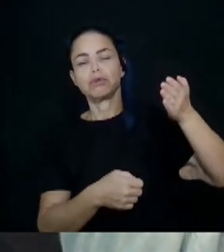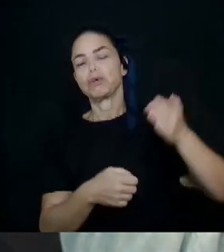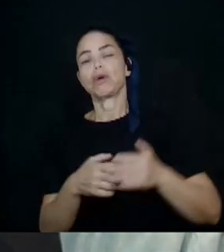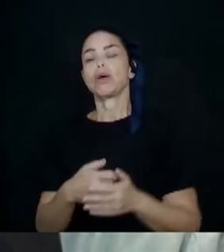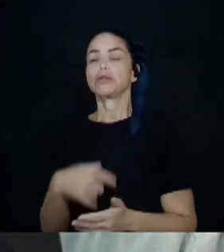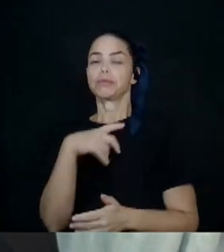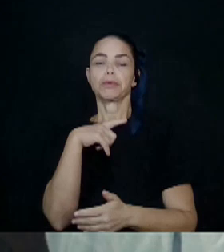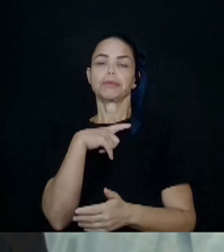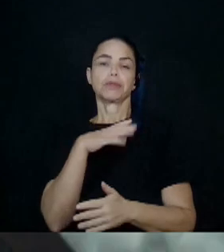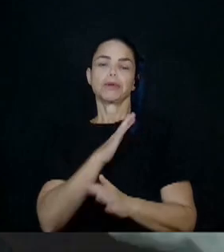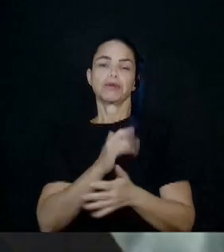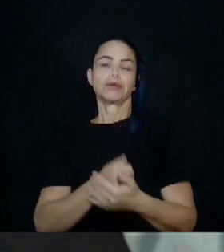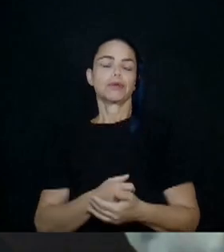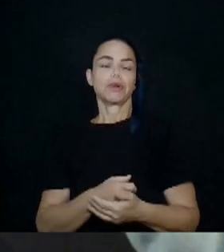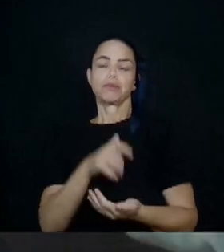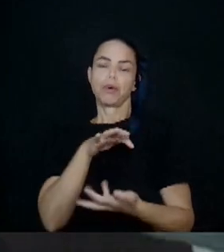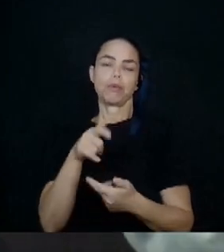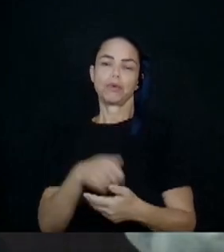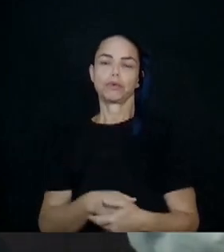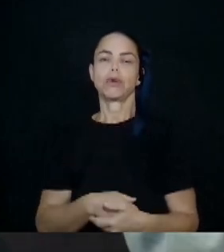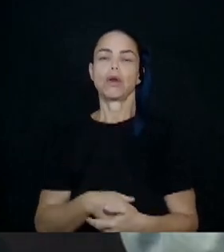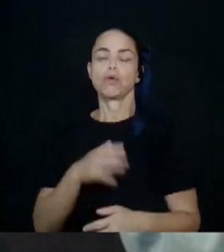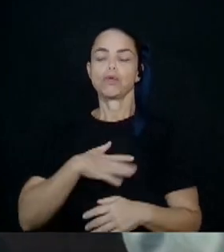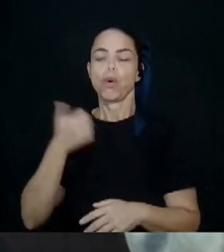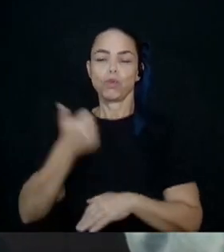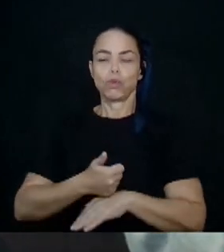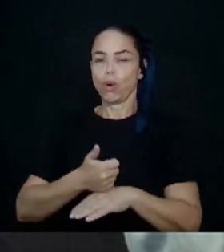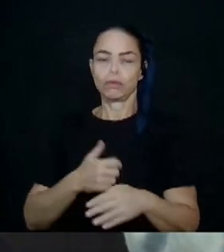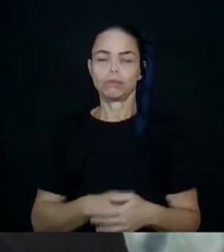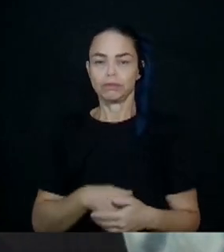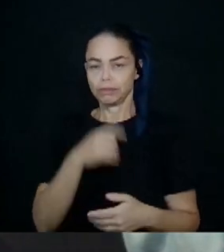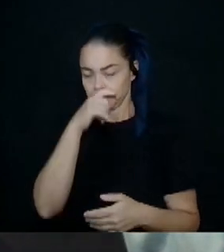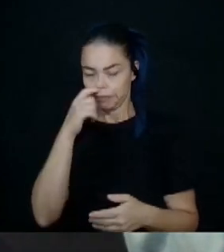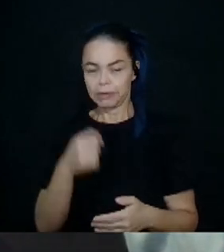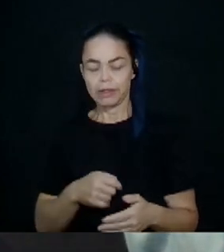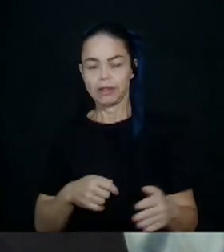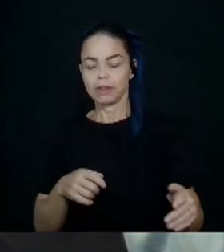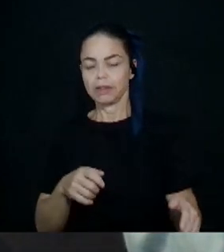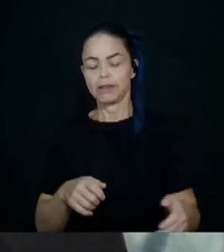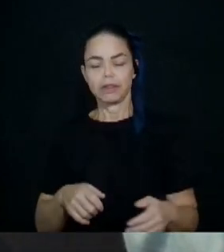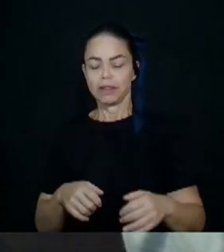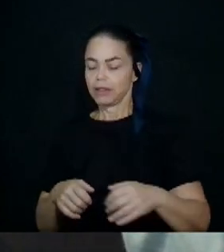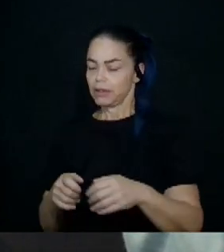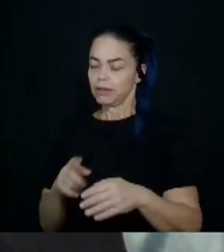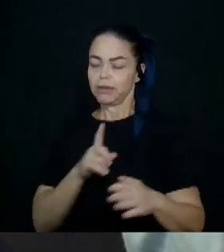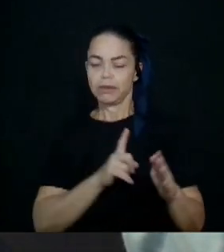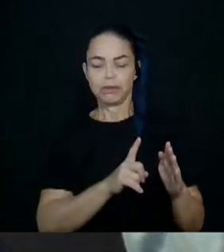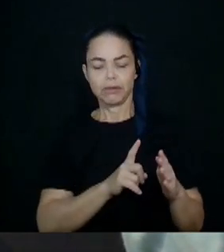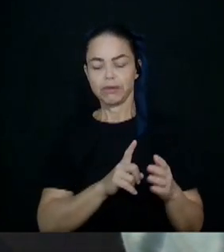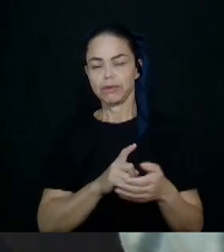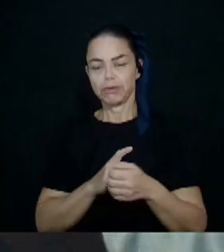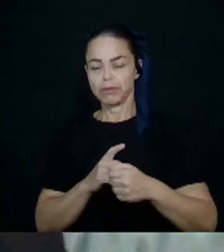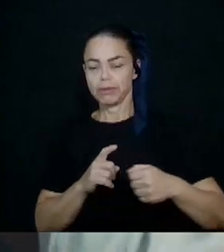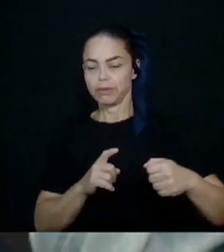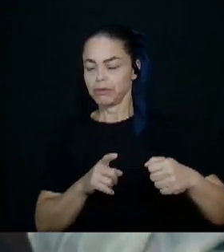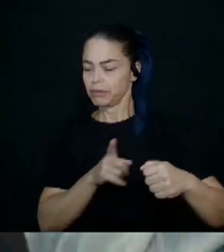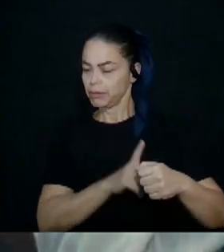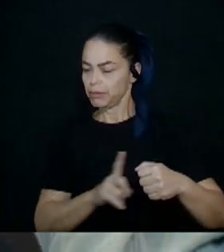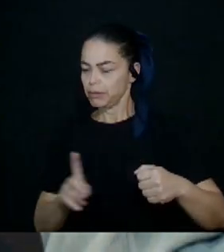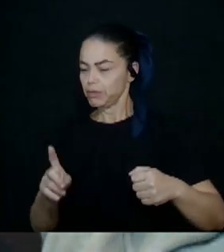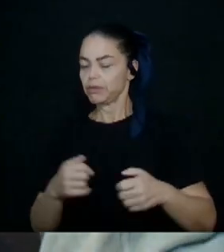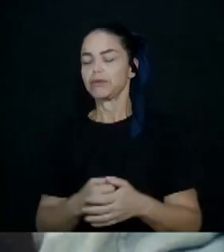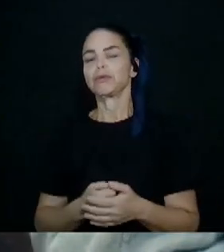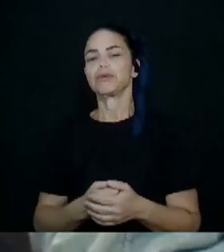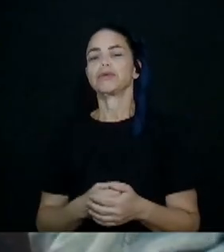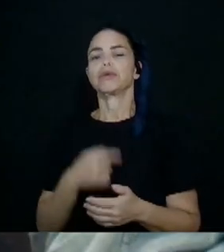gente linka muito que quando a pessoa ela entra no veículo, ela deixa de ver a outra pessoa como um ser humano, e ela só começa a